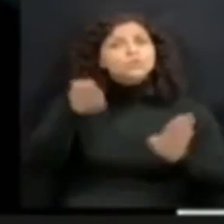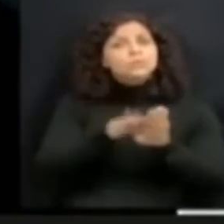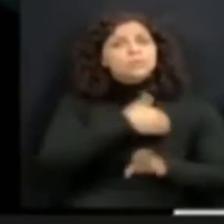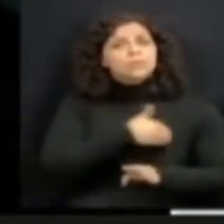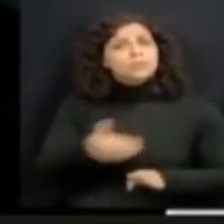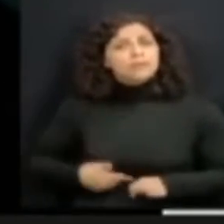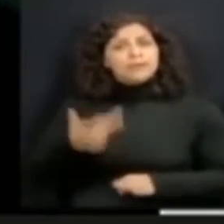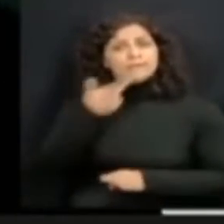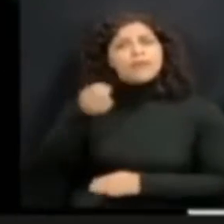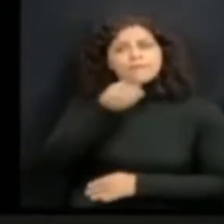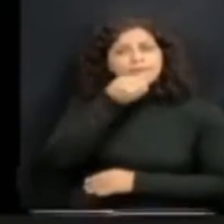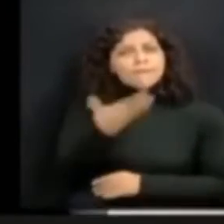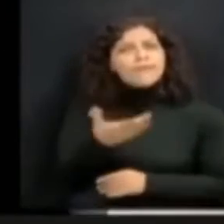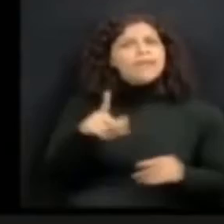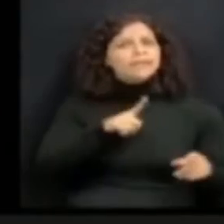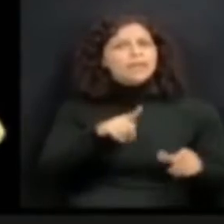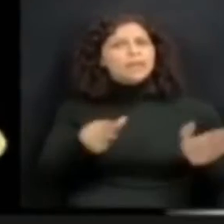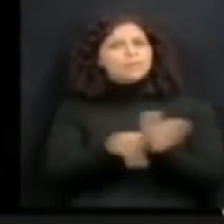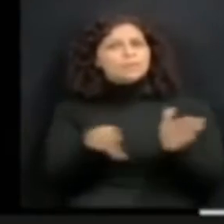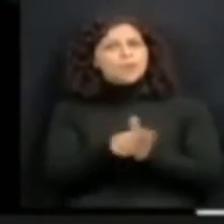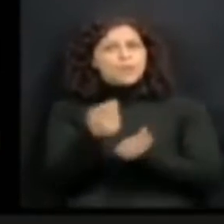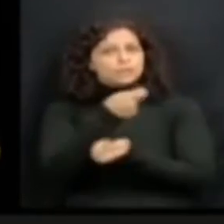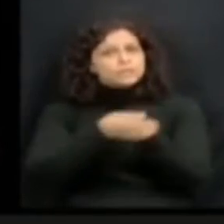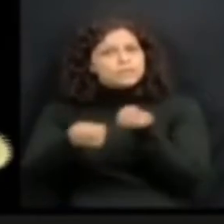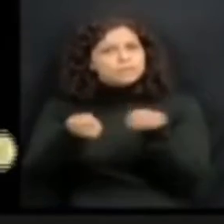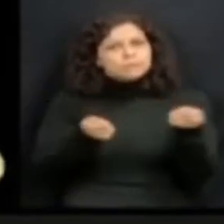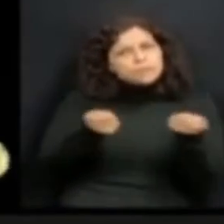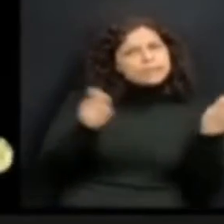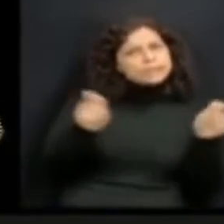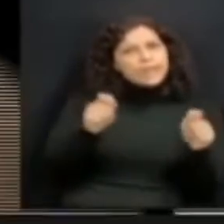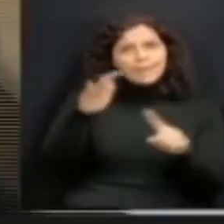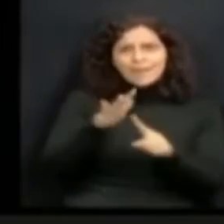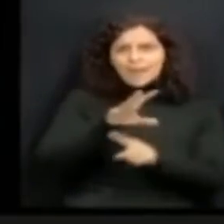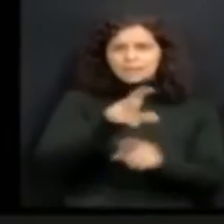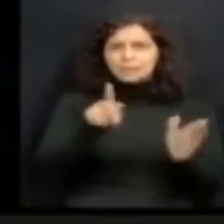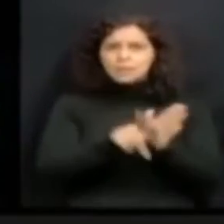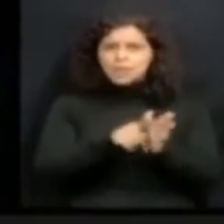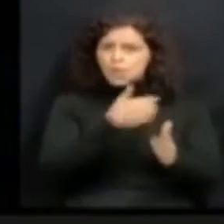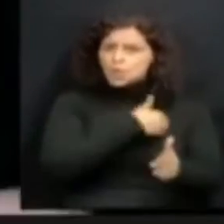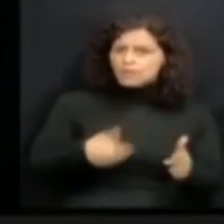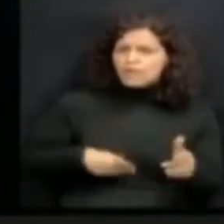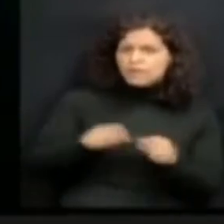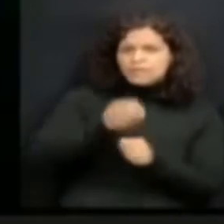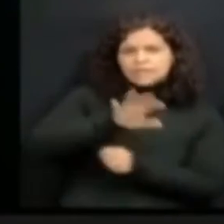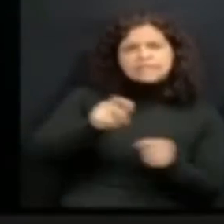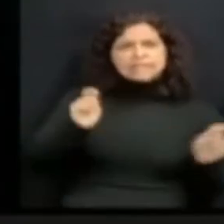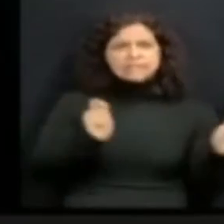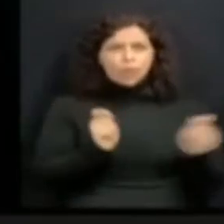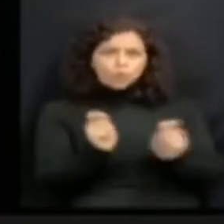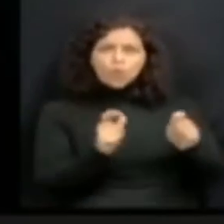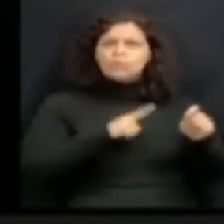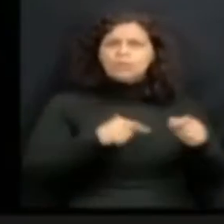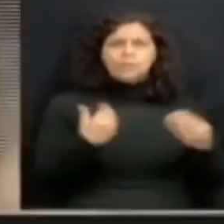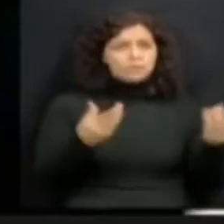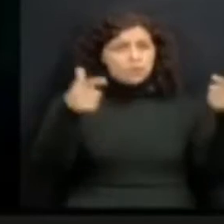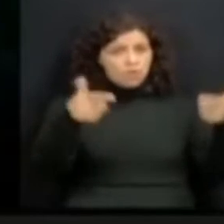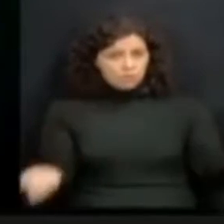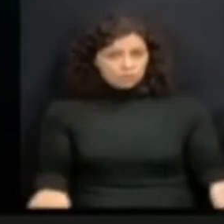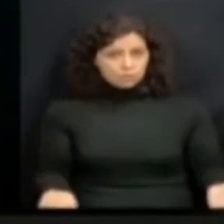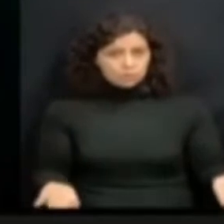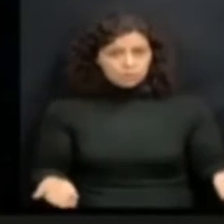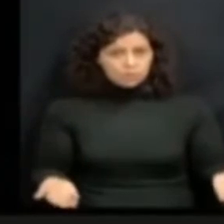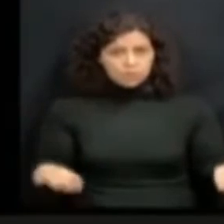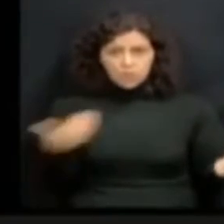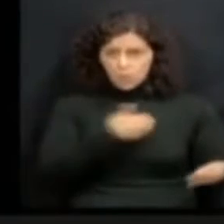que o governo vai bem, que o governo segura finanças, que o Paraná só está assim porque o governo fez isso. Mas cadê? Mas aqui é